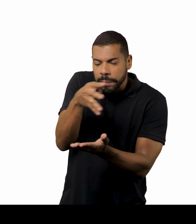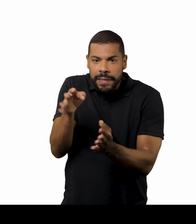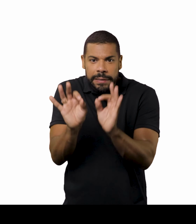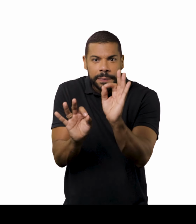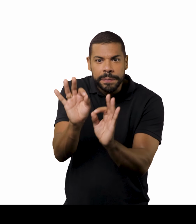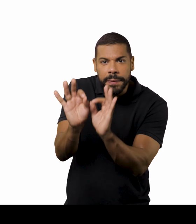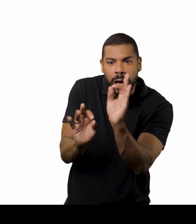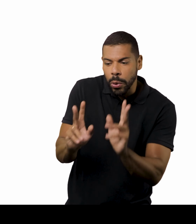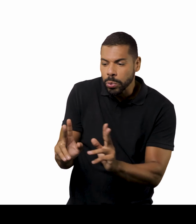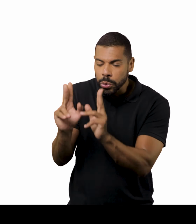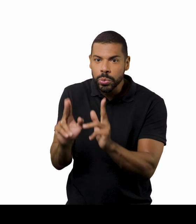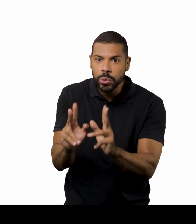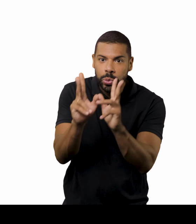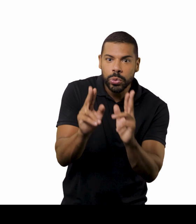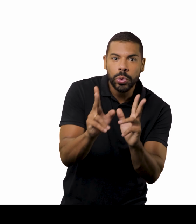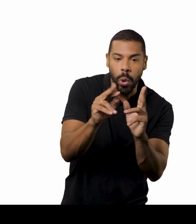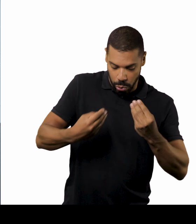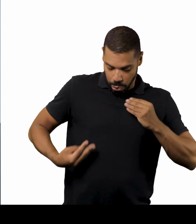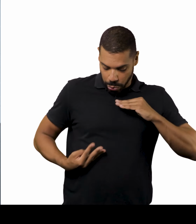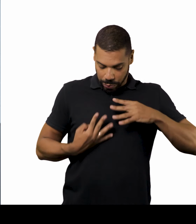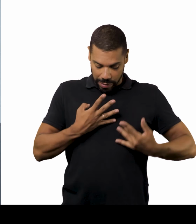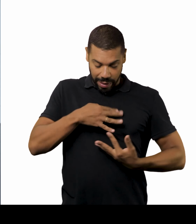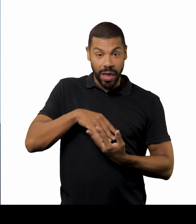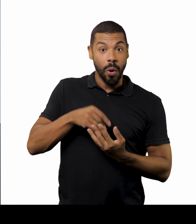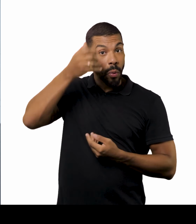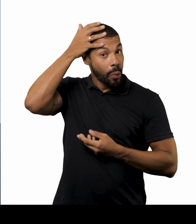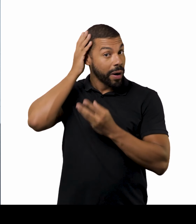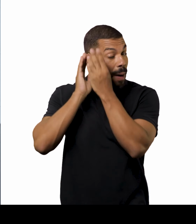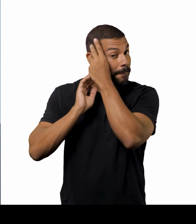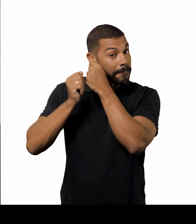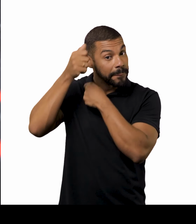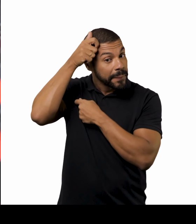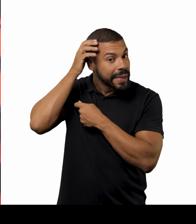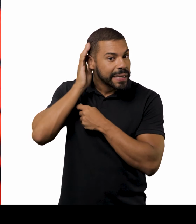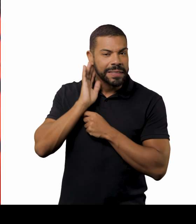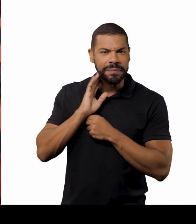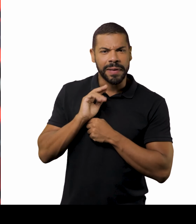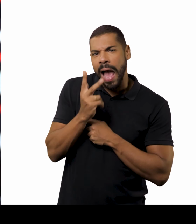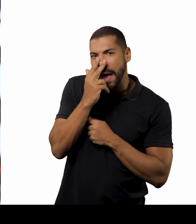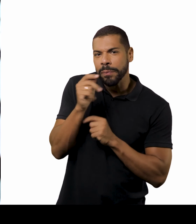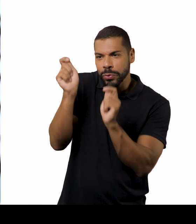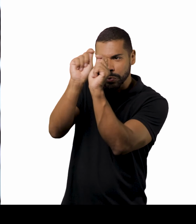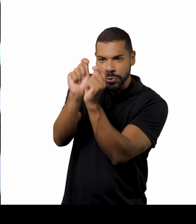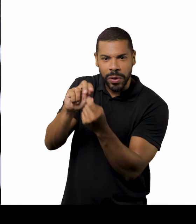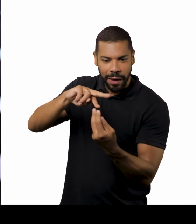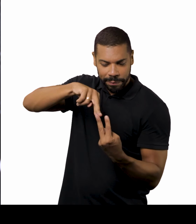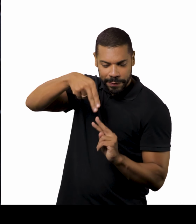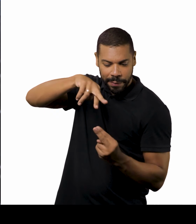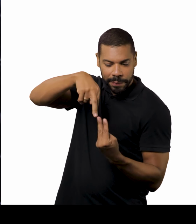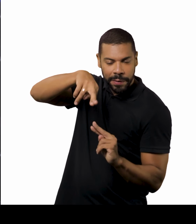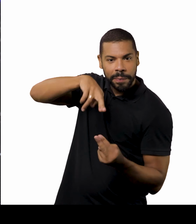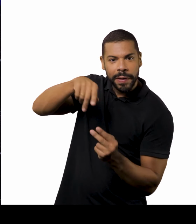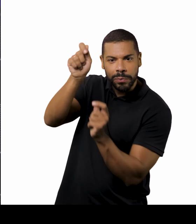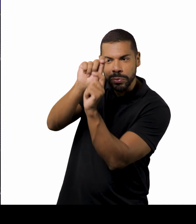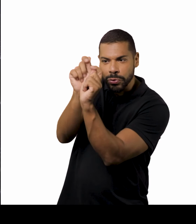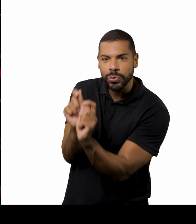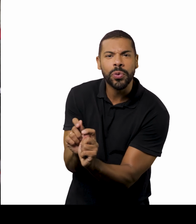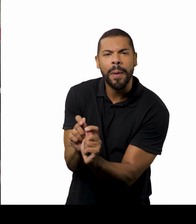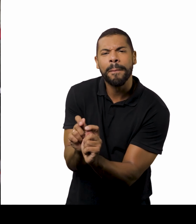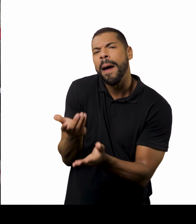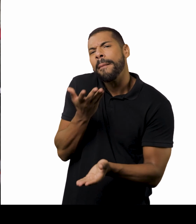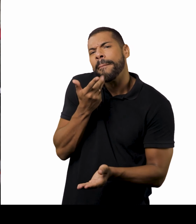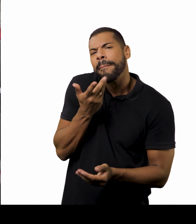esse desenho tramando com o cabelo, interligar os 3 looks. Aí eu achei essas trancinhas que vêm prontas e que é o cabelo, o